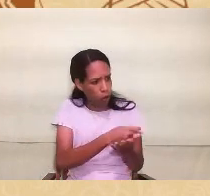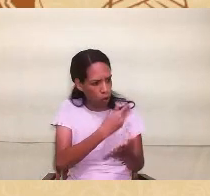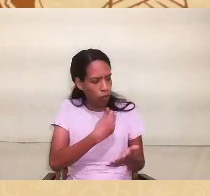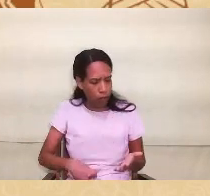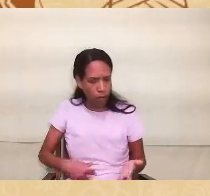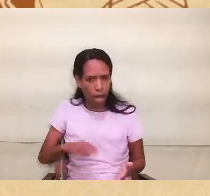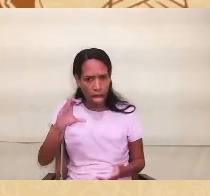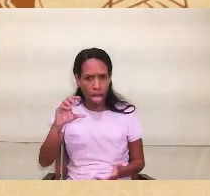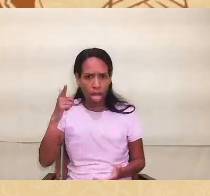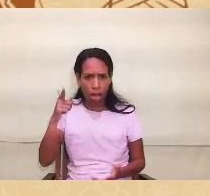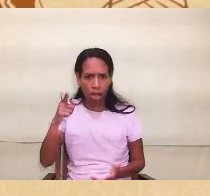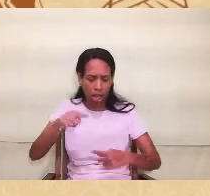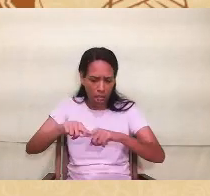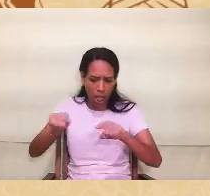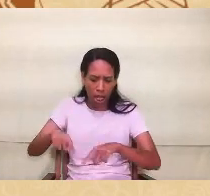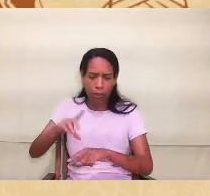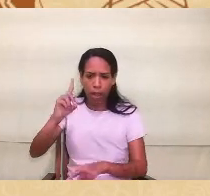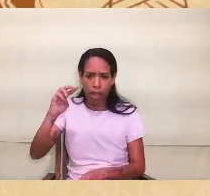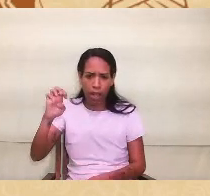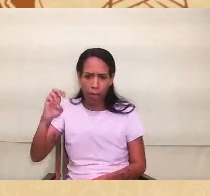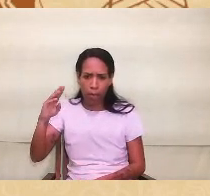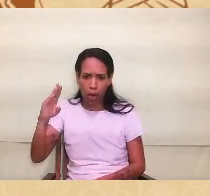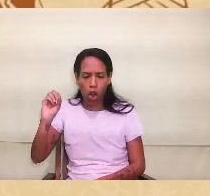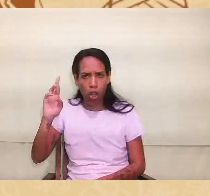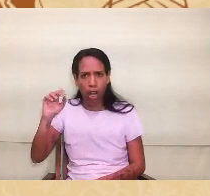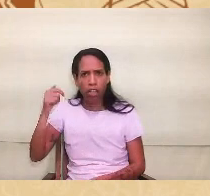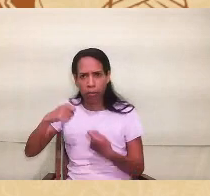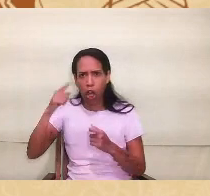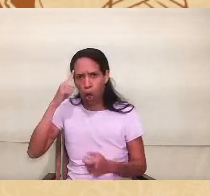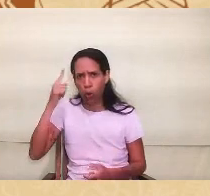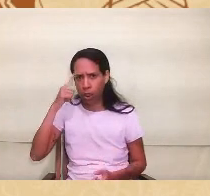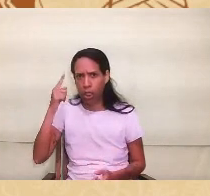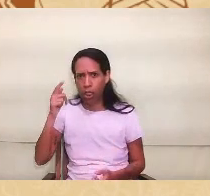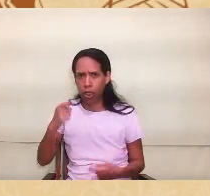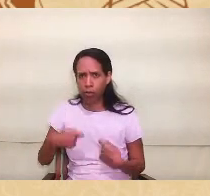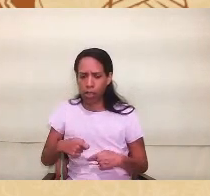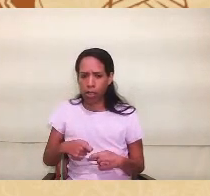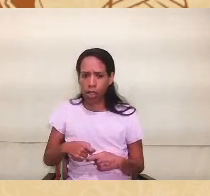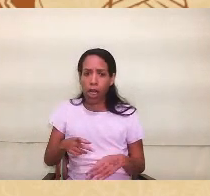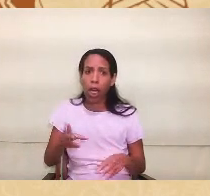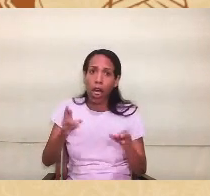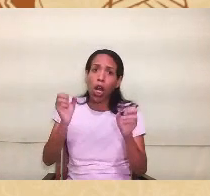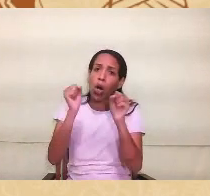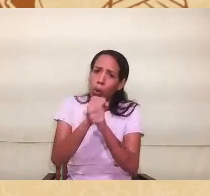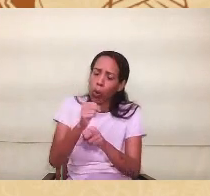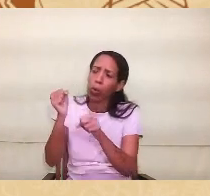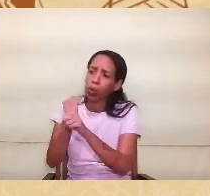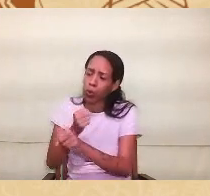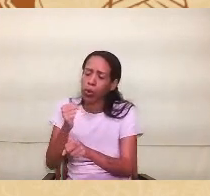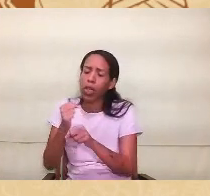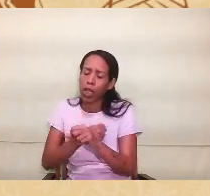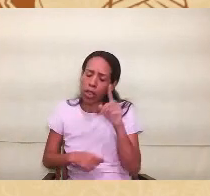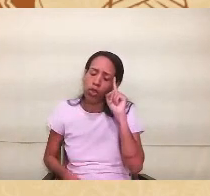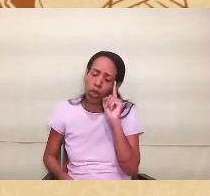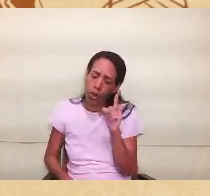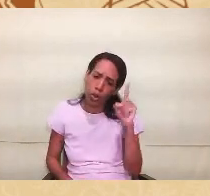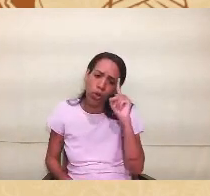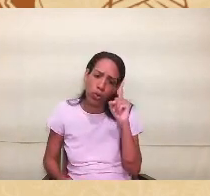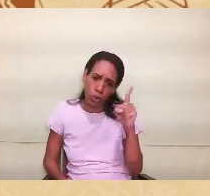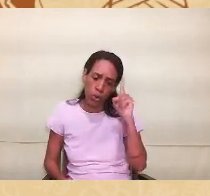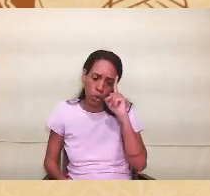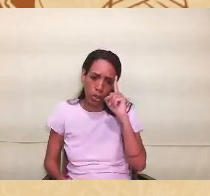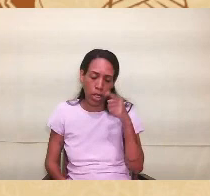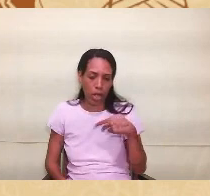se for do campo democrático, com consciência, essa coisa toda, né? E ir construindo alternativas no dia a dia. Por isso que eu falo